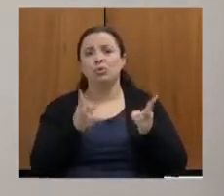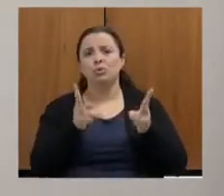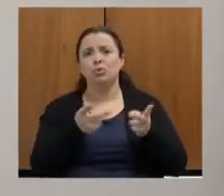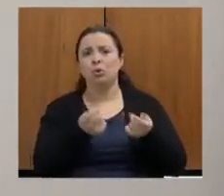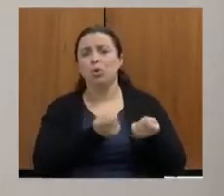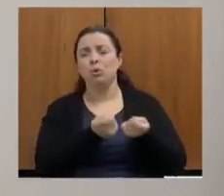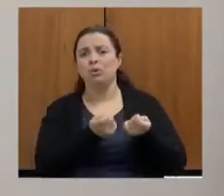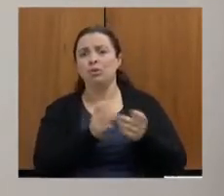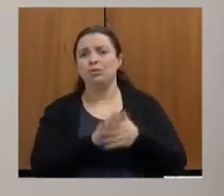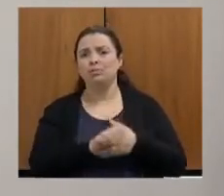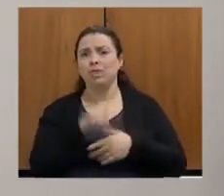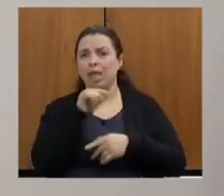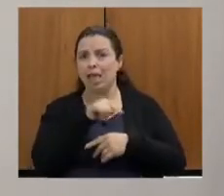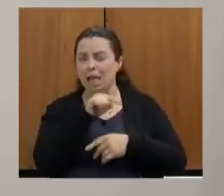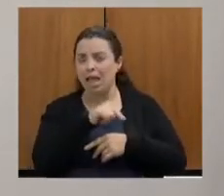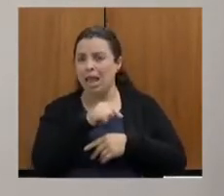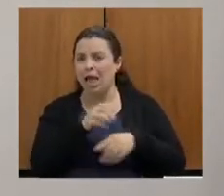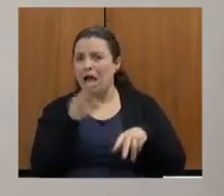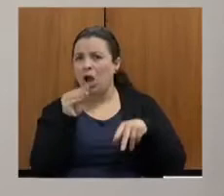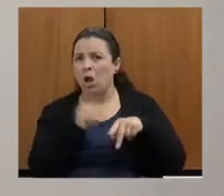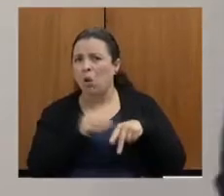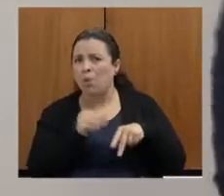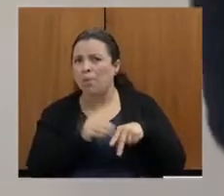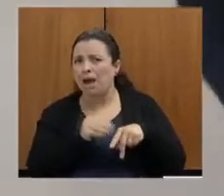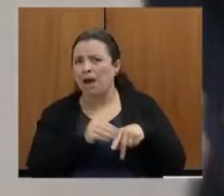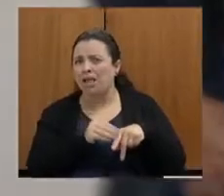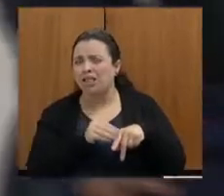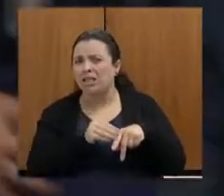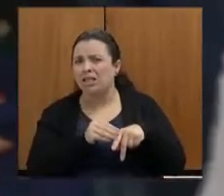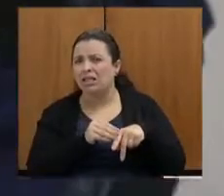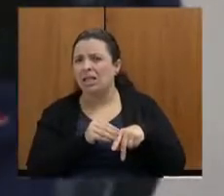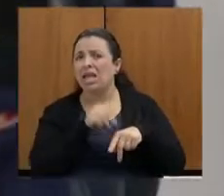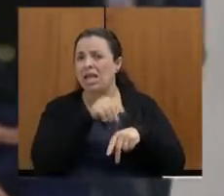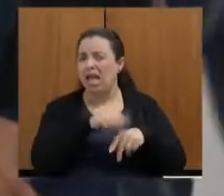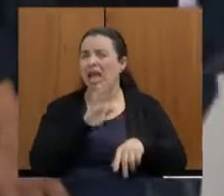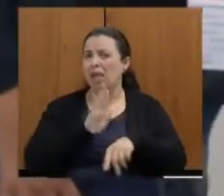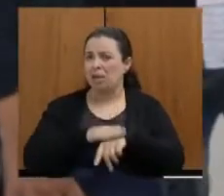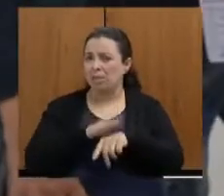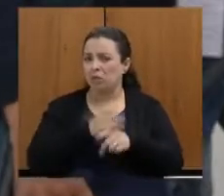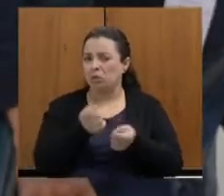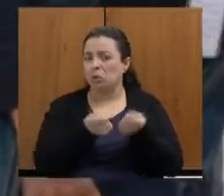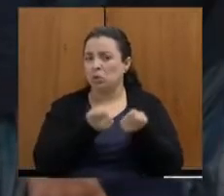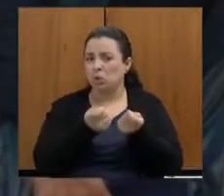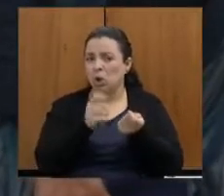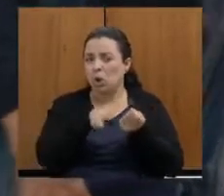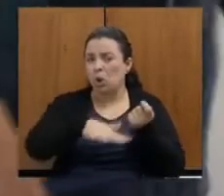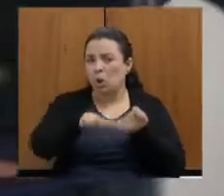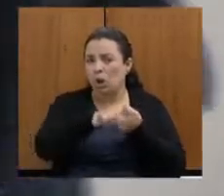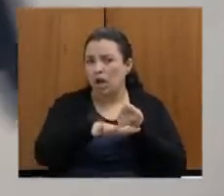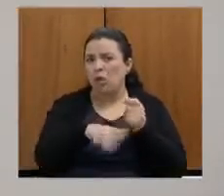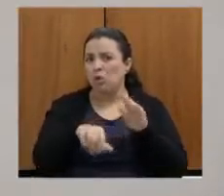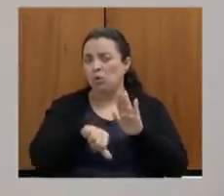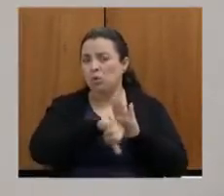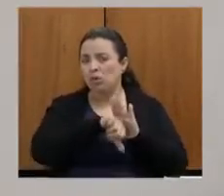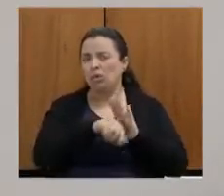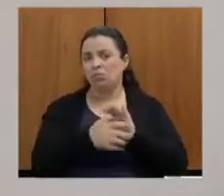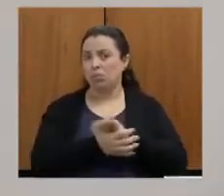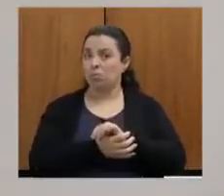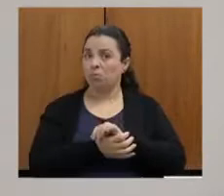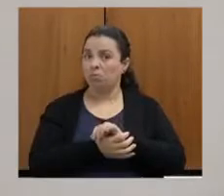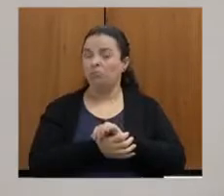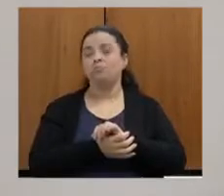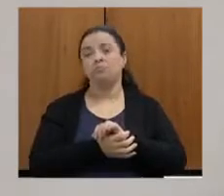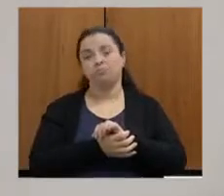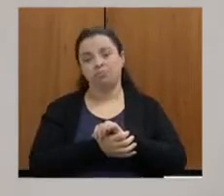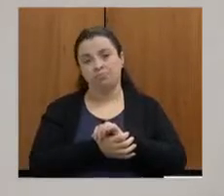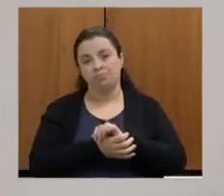controla a cena do crime a ré controla a o